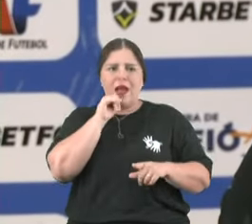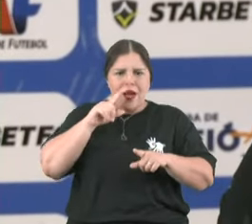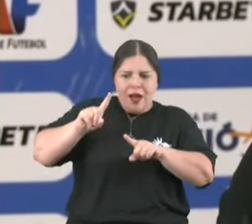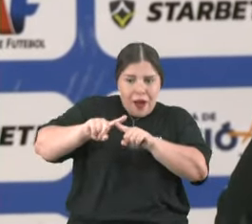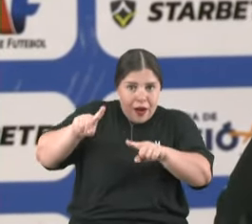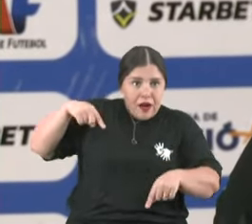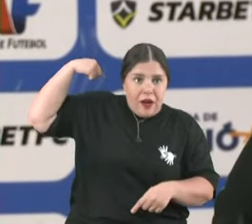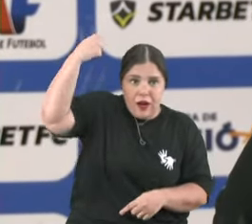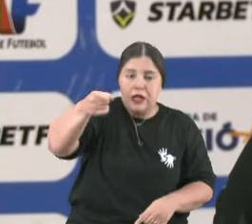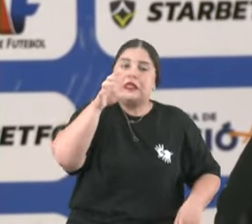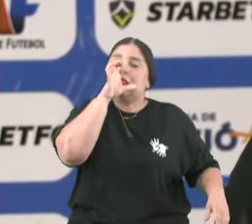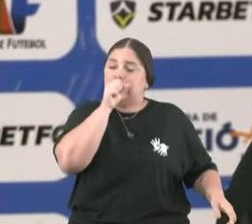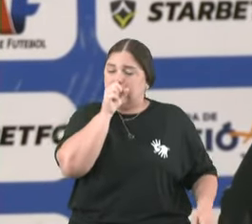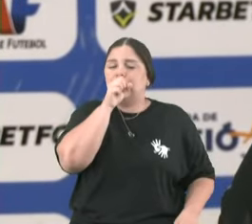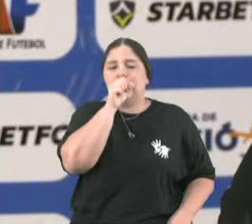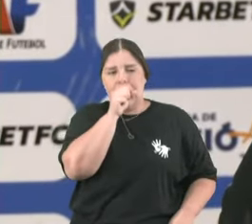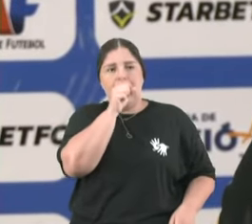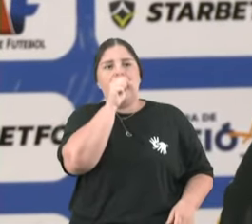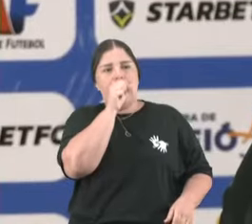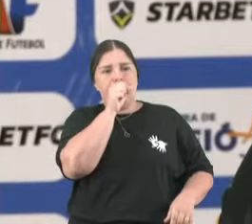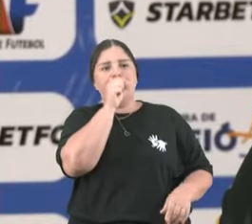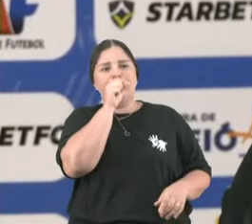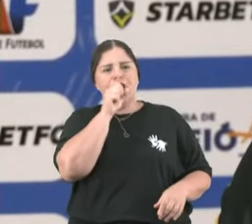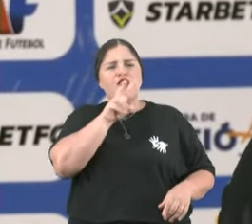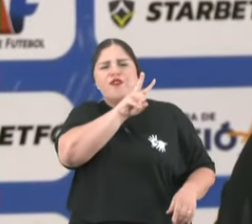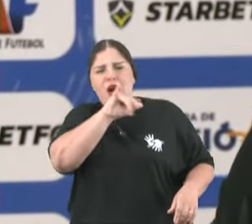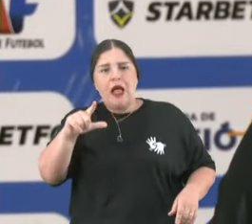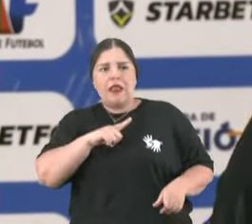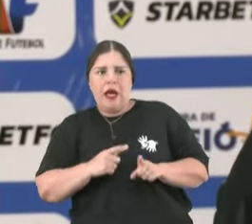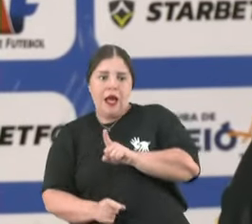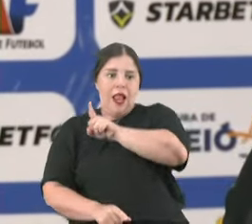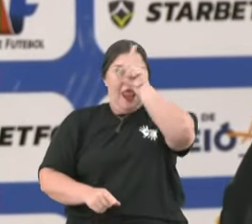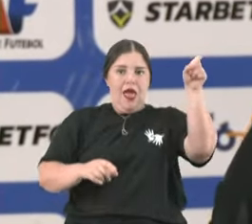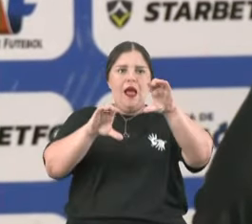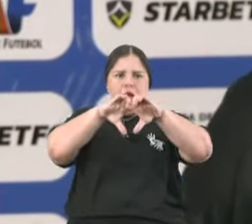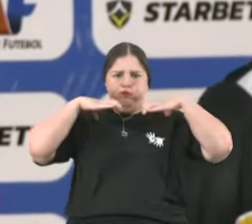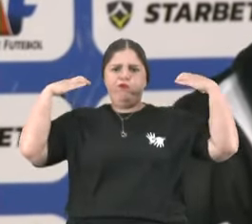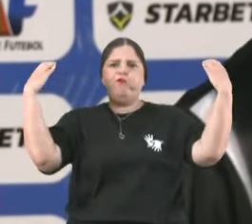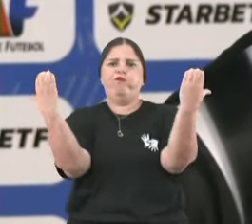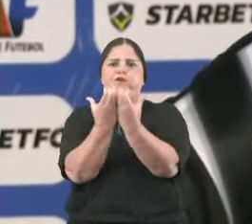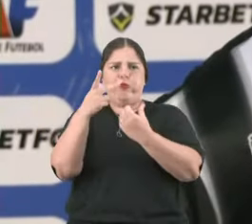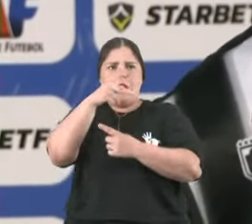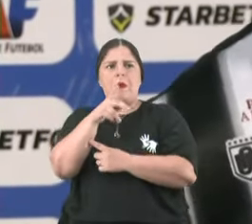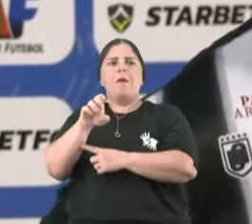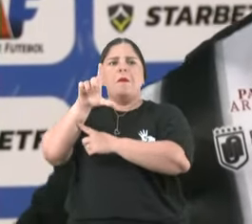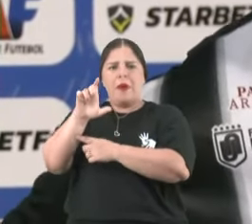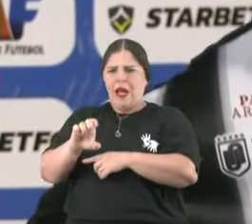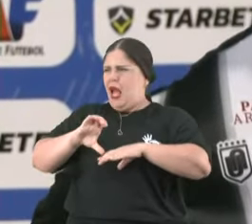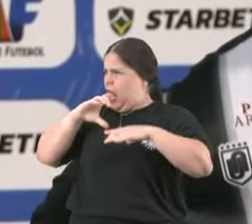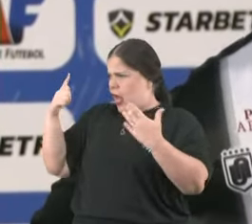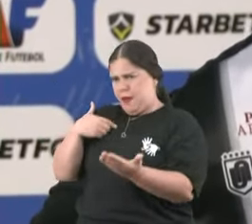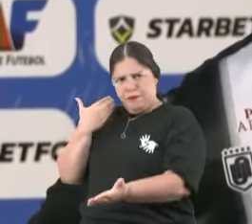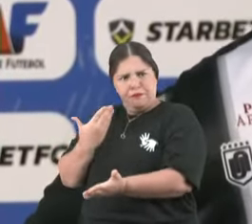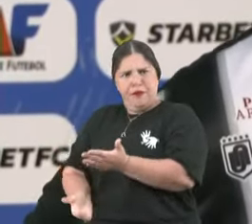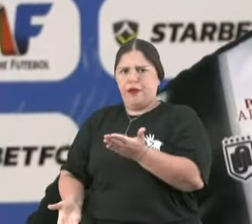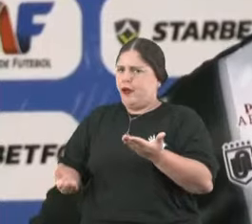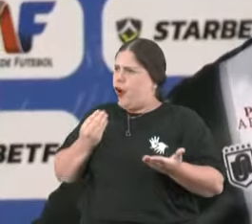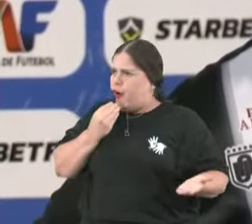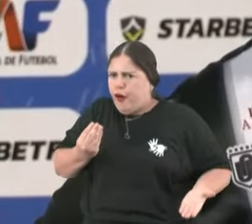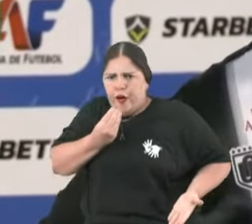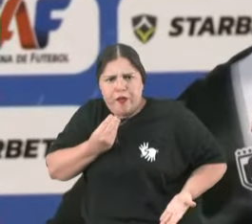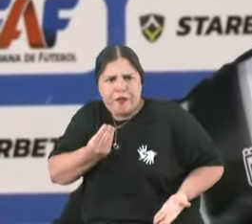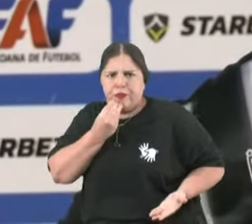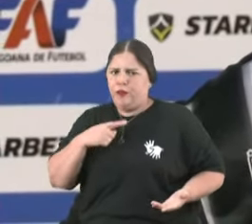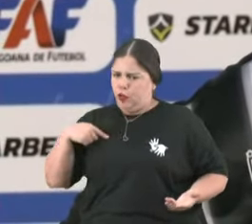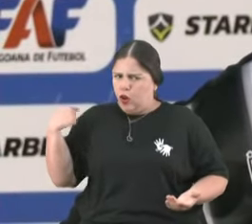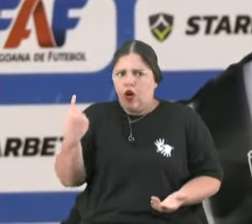situação do jogo de volta no próximo sábado lá no Estádio Rei Pelé. Boa noite. Ah, com certeza, não tem nada perdido. Obviamente que a gente